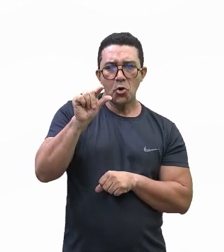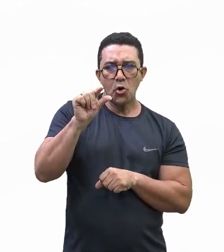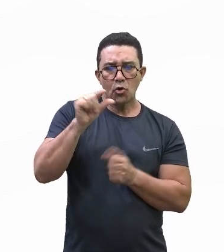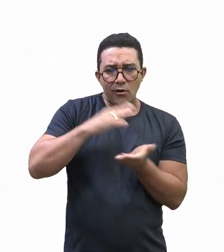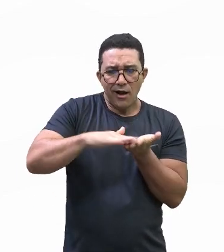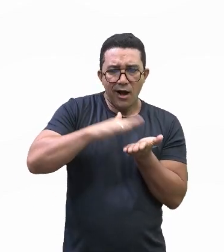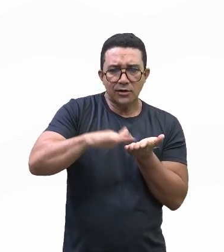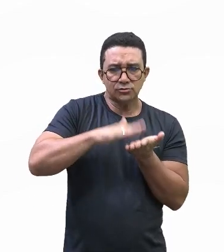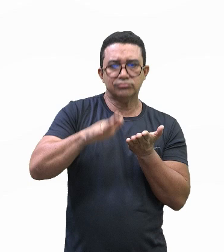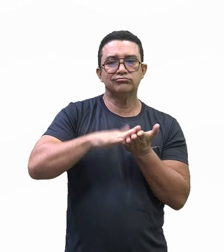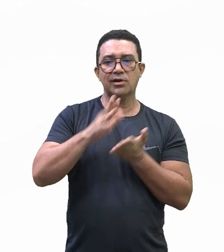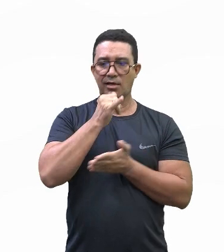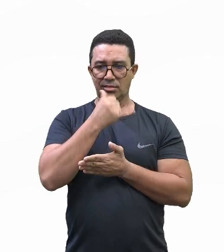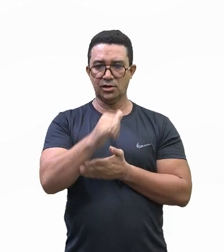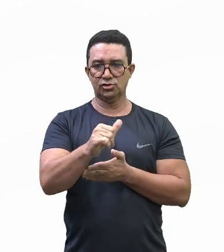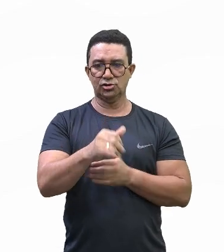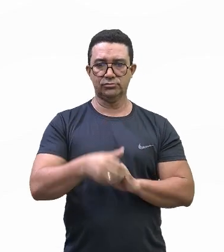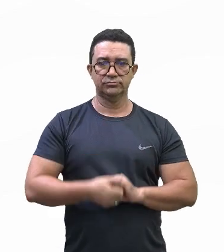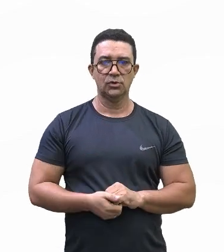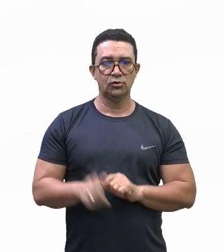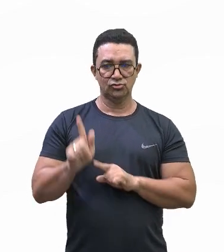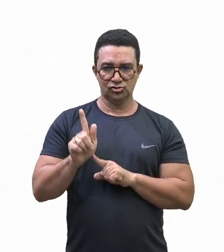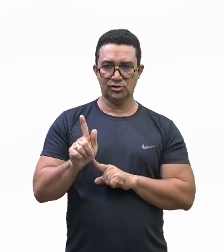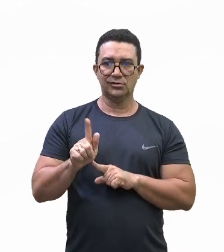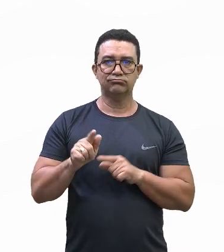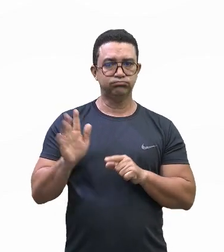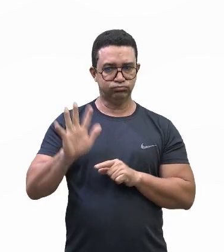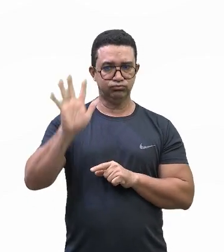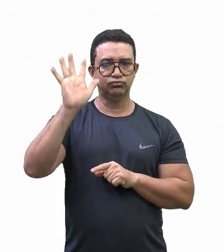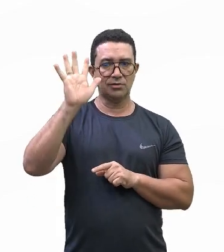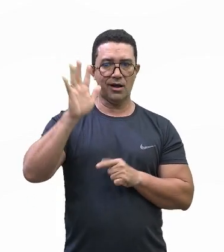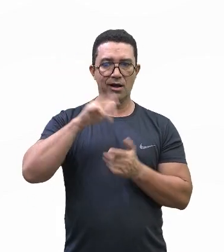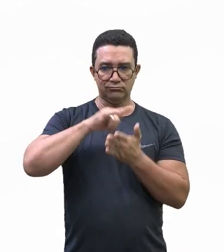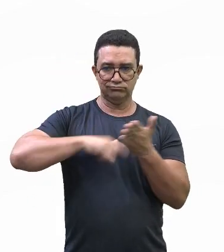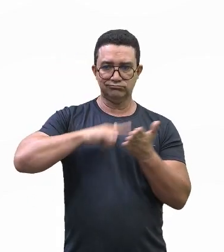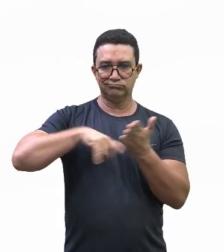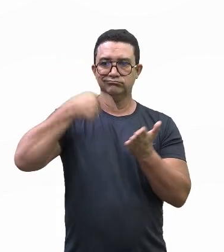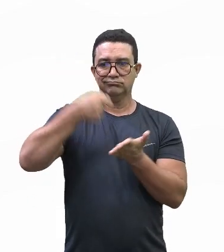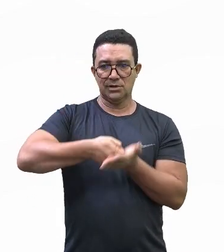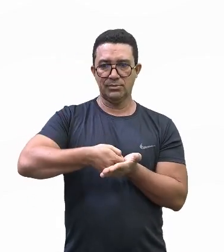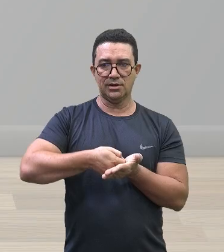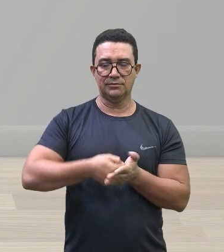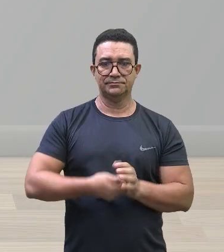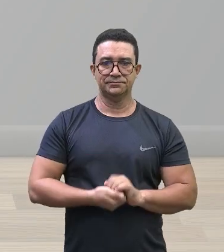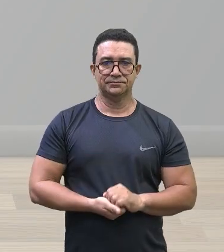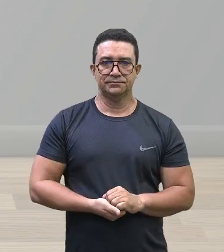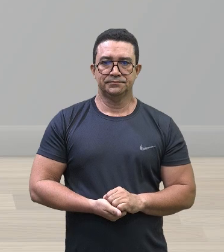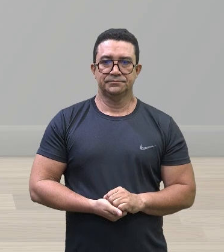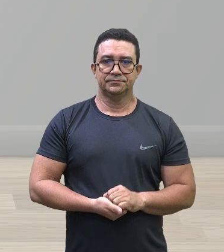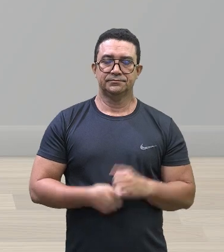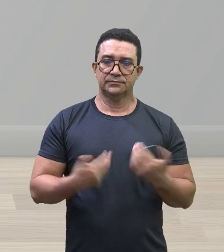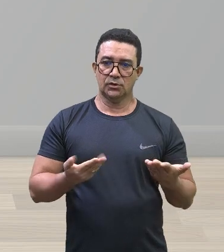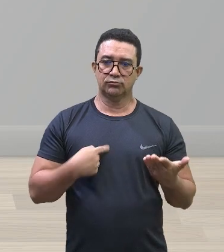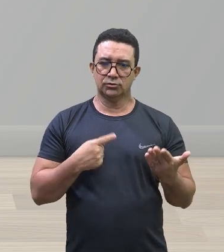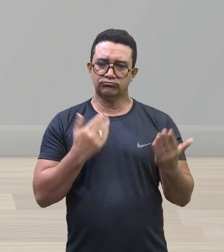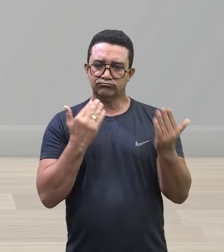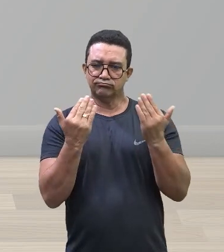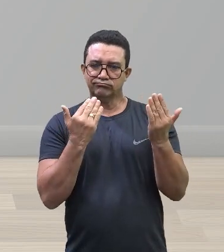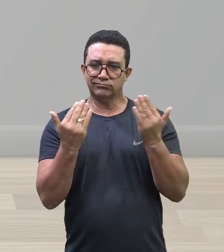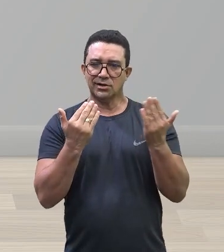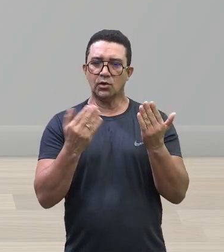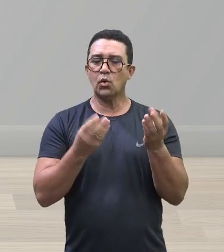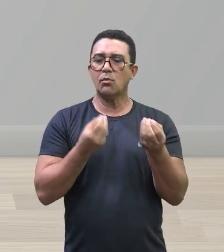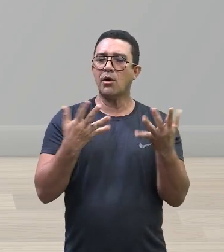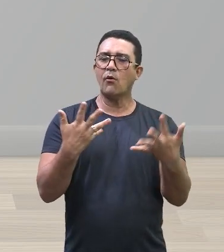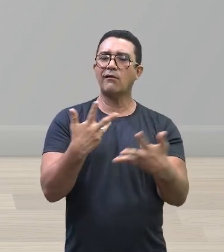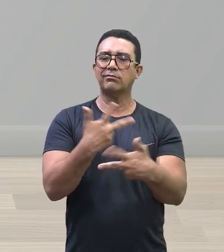aqueles que vão estar mais lá para baixo, tá? Na letra G, ok? Então, é dessa maneira que a gente analisa aí a eficiência